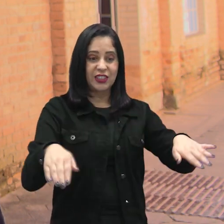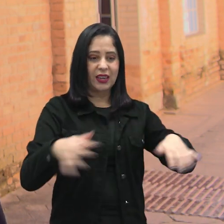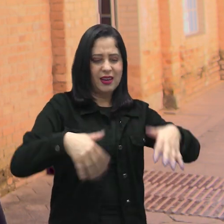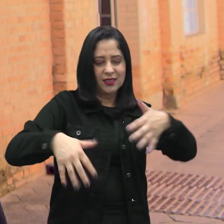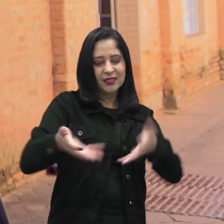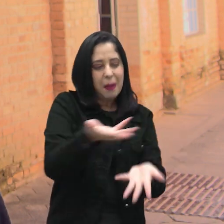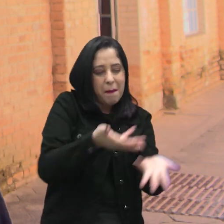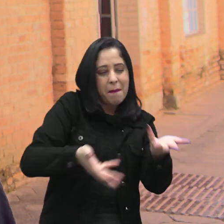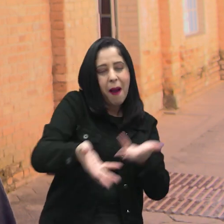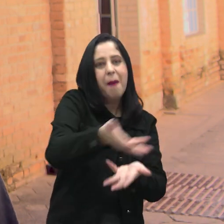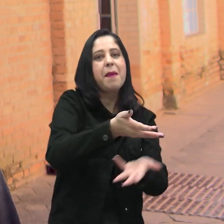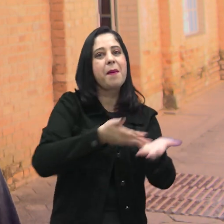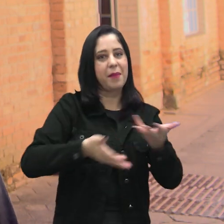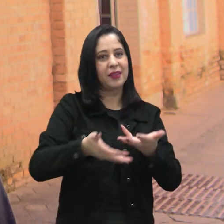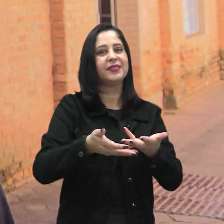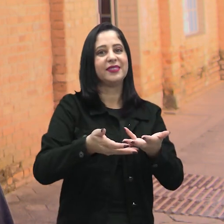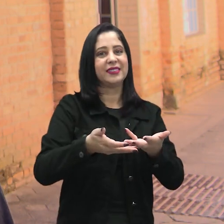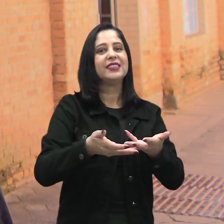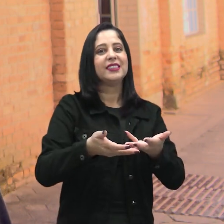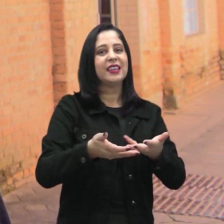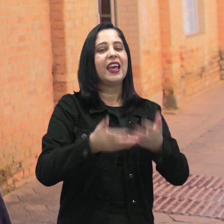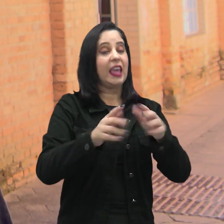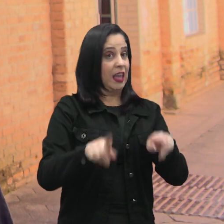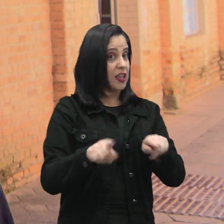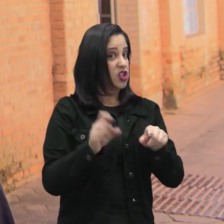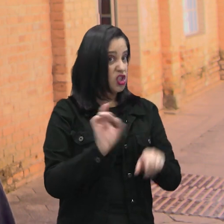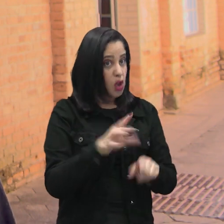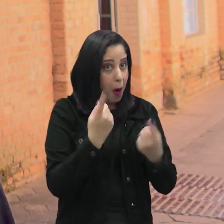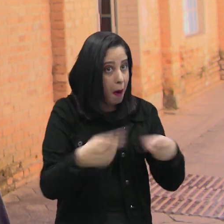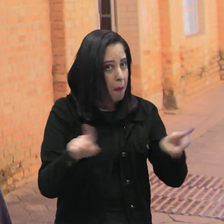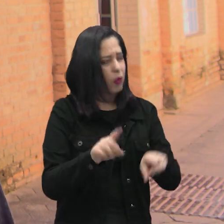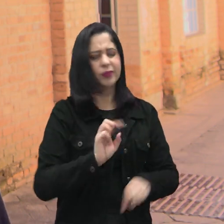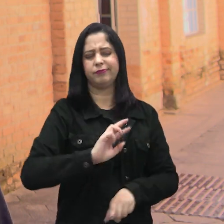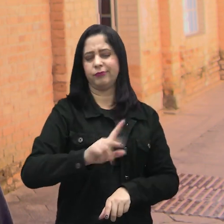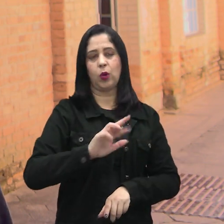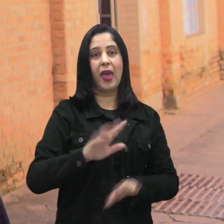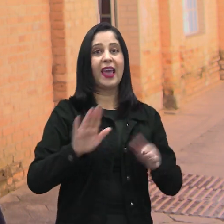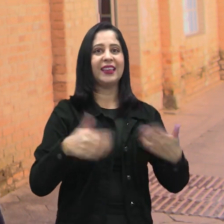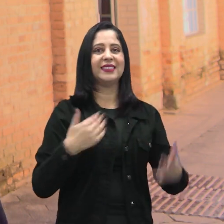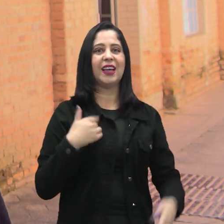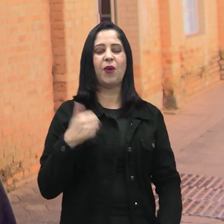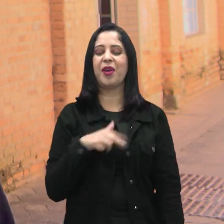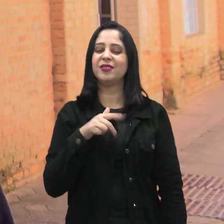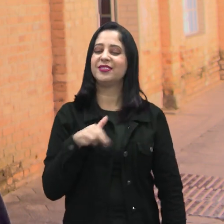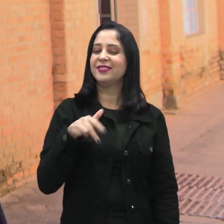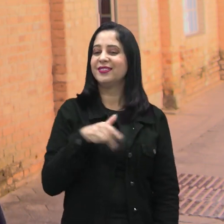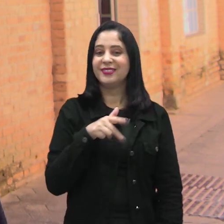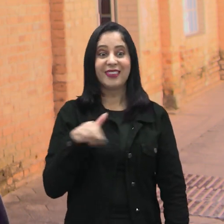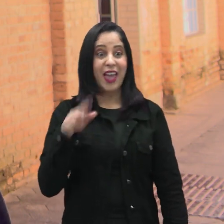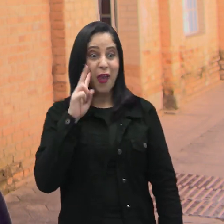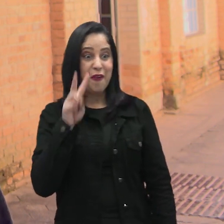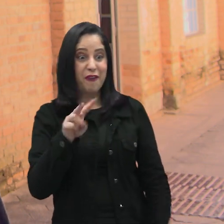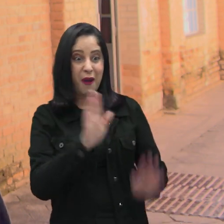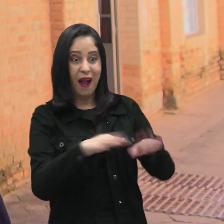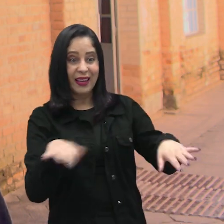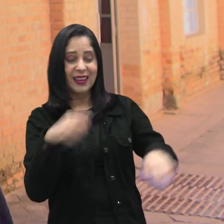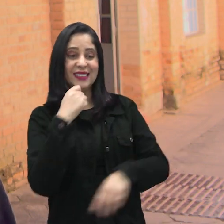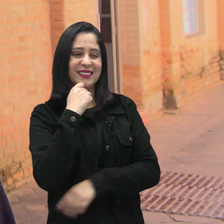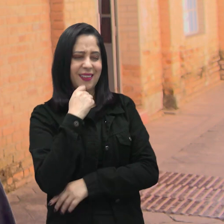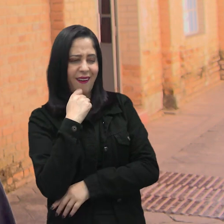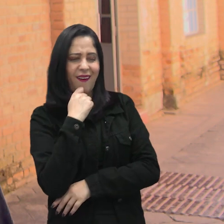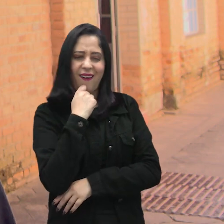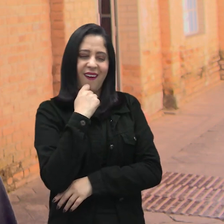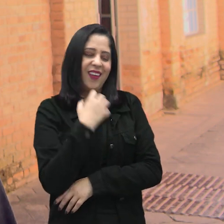de realidades diferentes, o Guri traz isso pra gente além da música. Então, hoje, quando eu passo perto de uma sala de aula e vejo as crianças